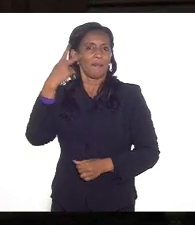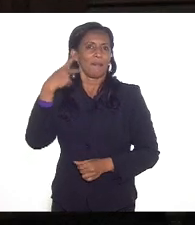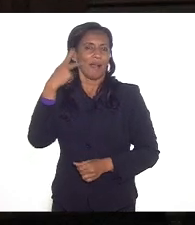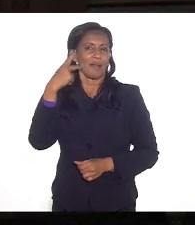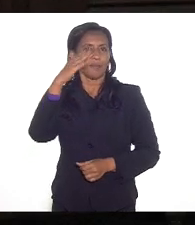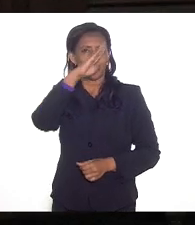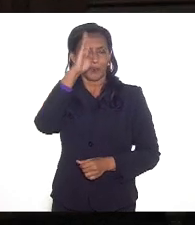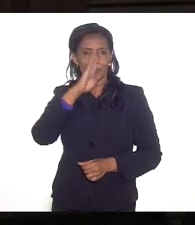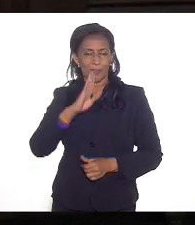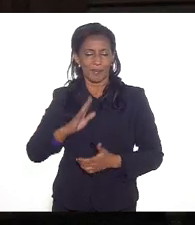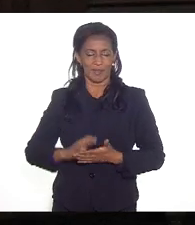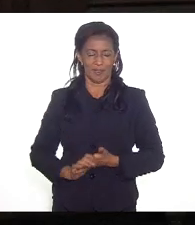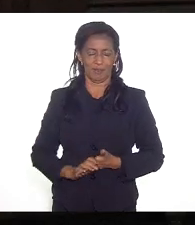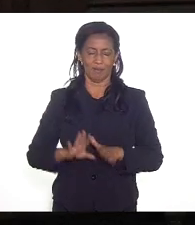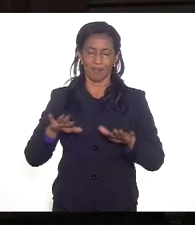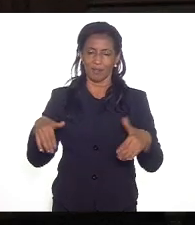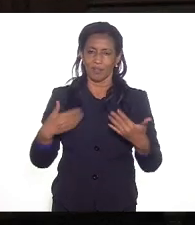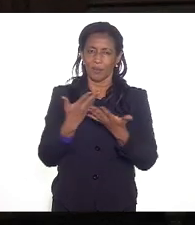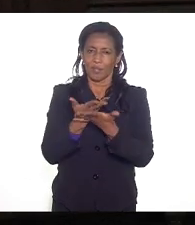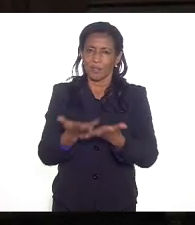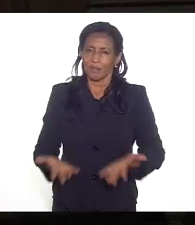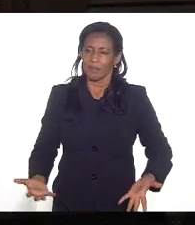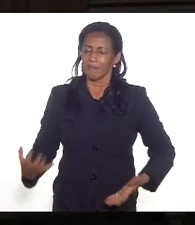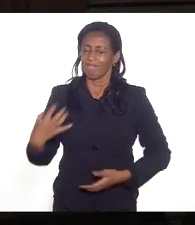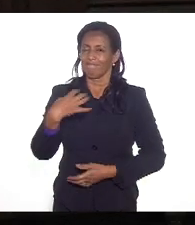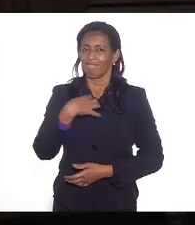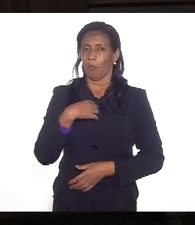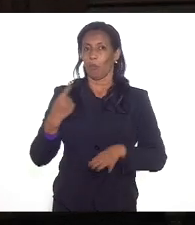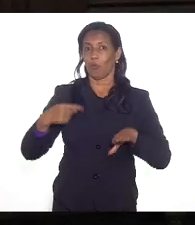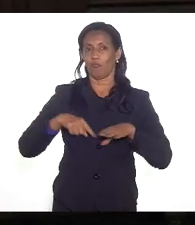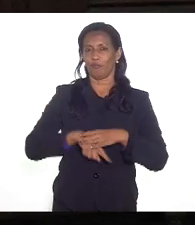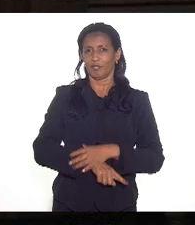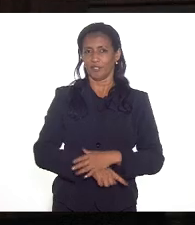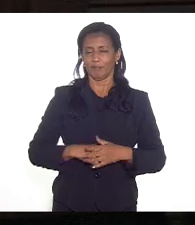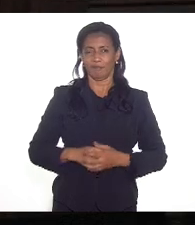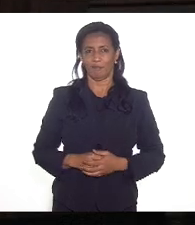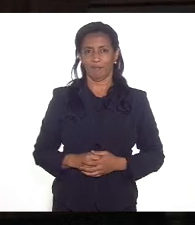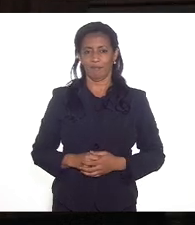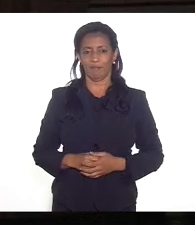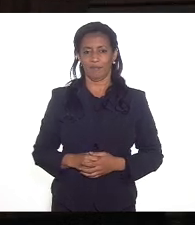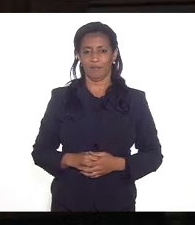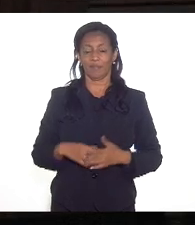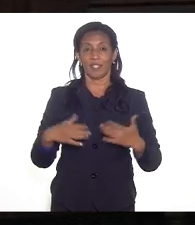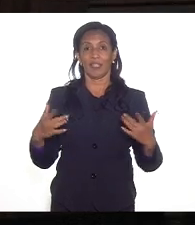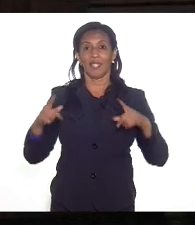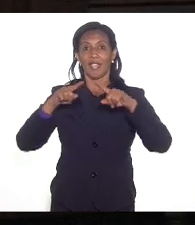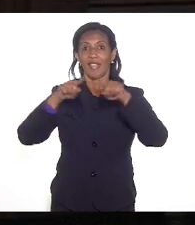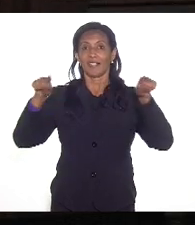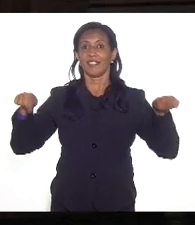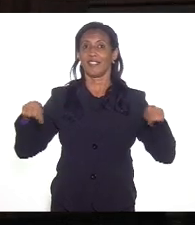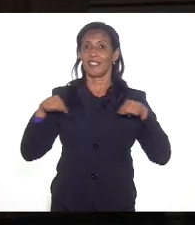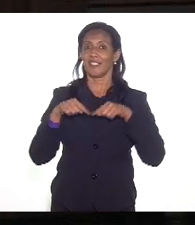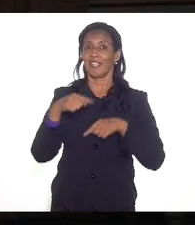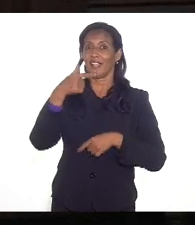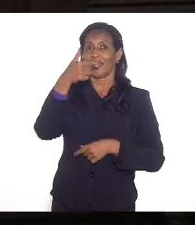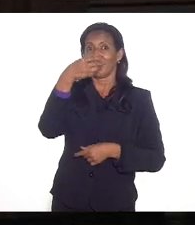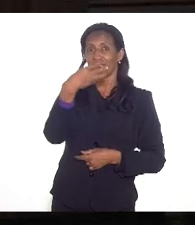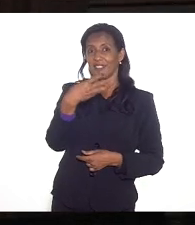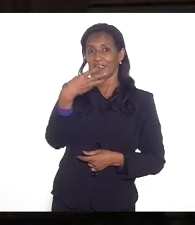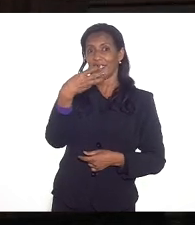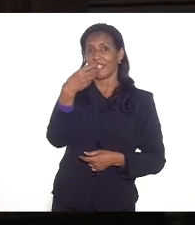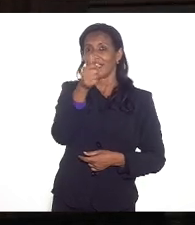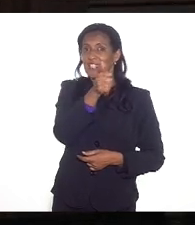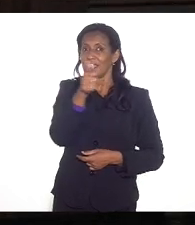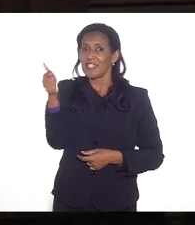então eu sou homenagem me toca profundamente e a sala 311 é a